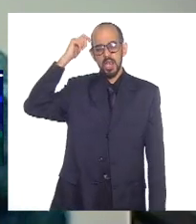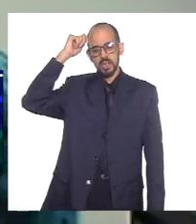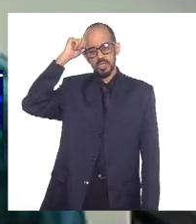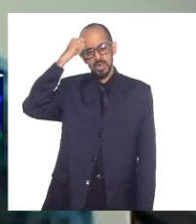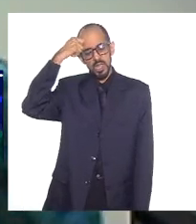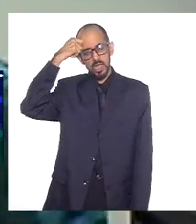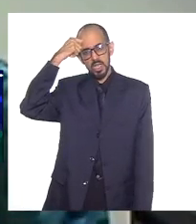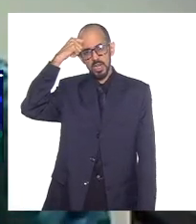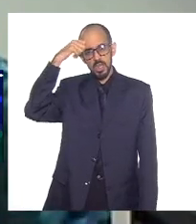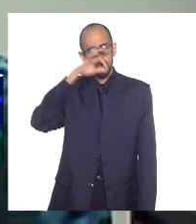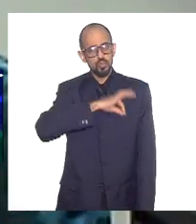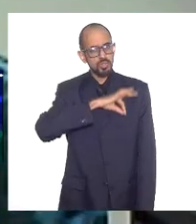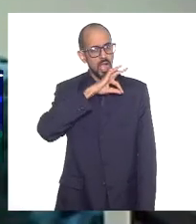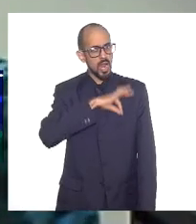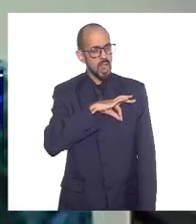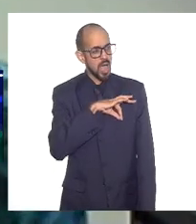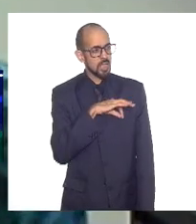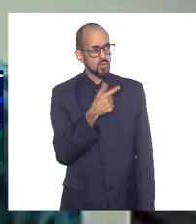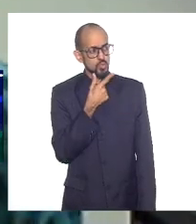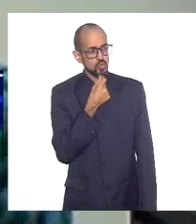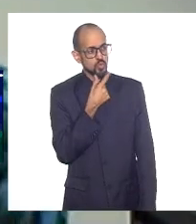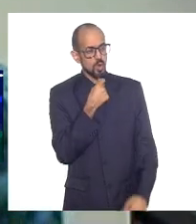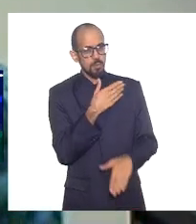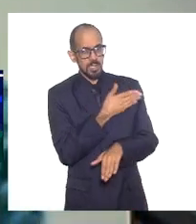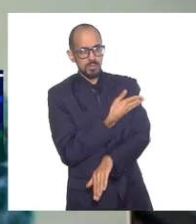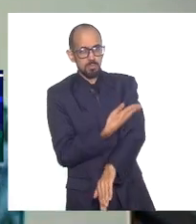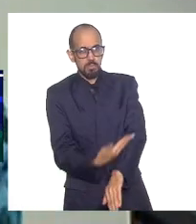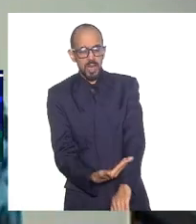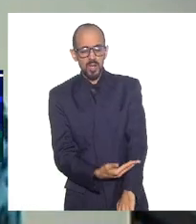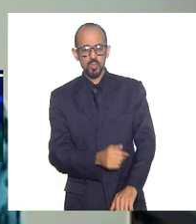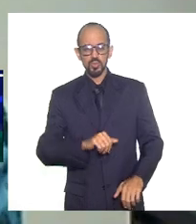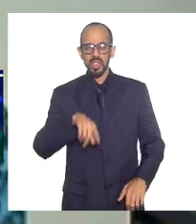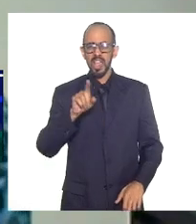o salário dos homens brancos é